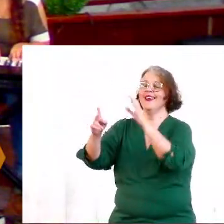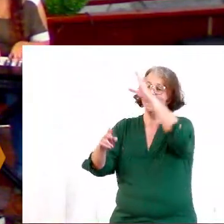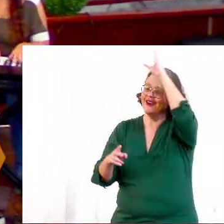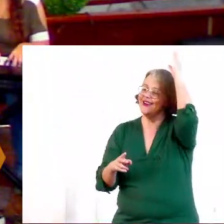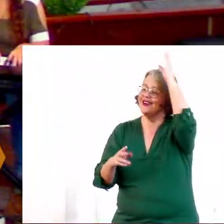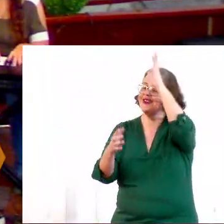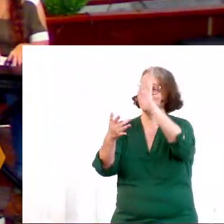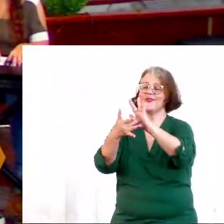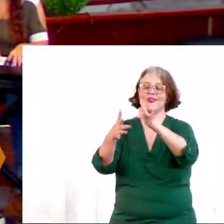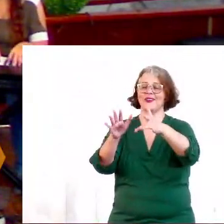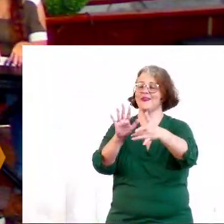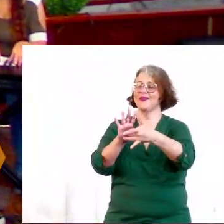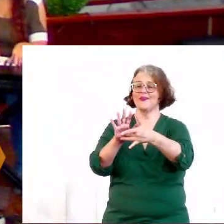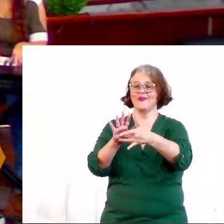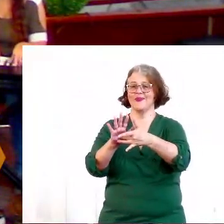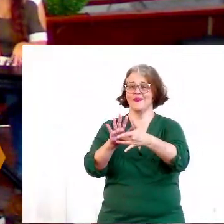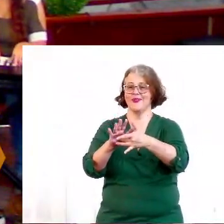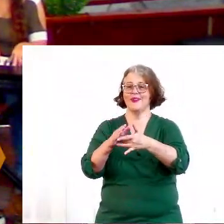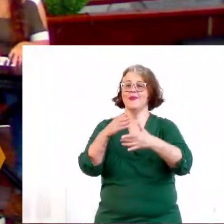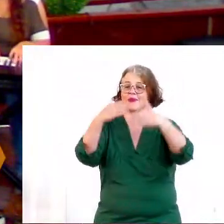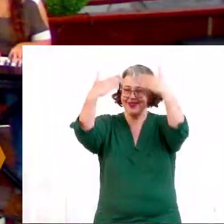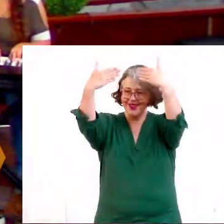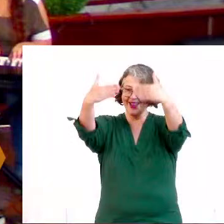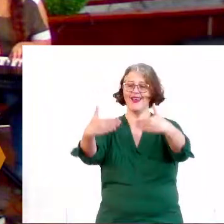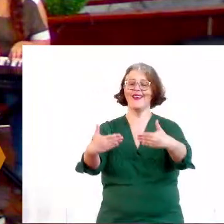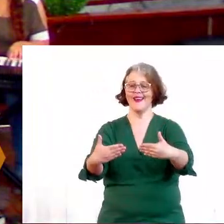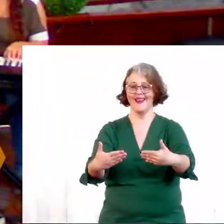nome, Cristo Jesus,